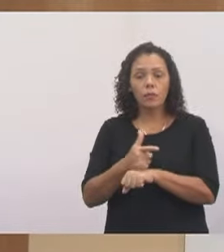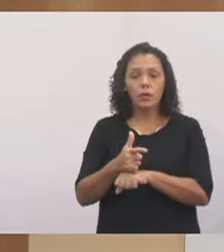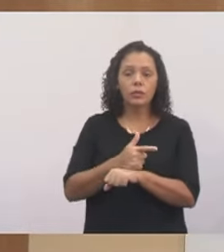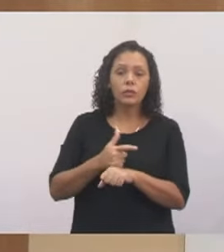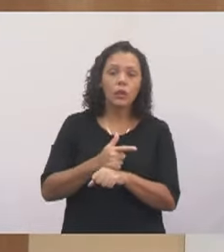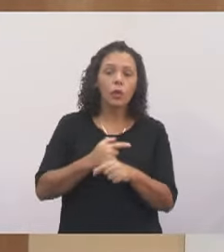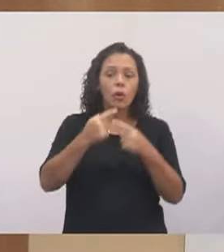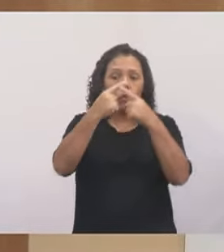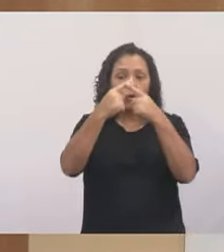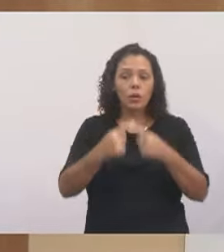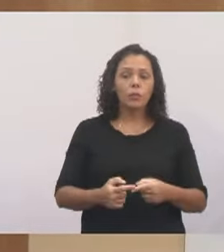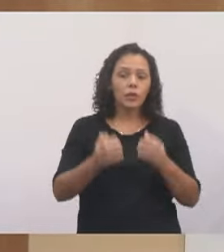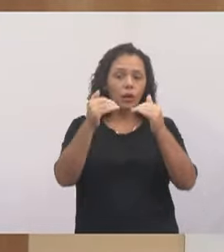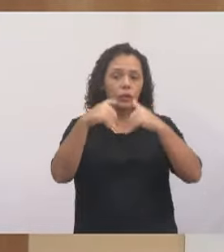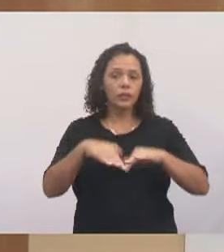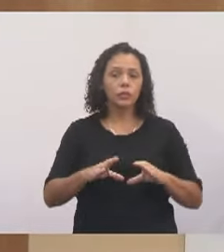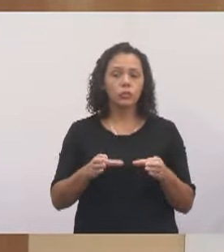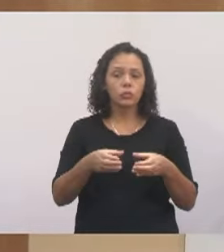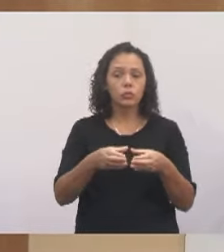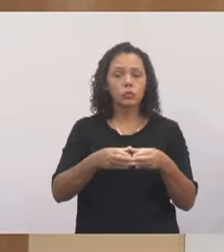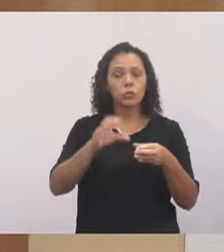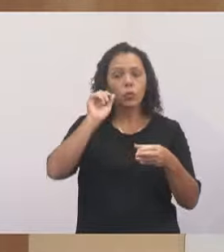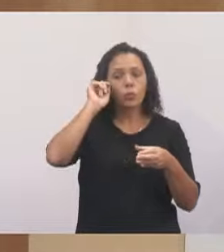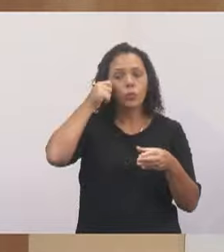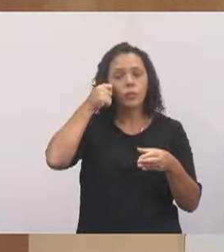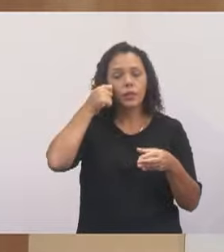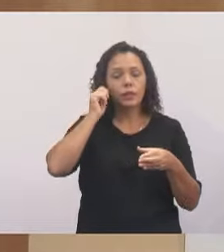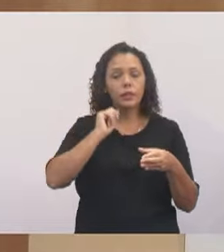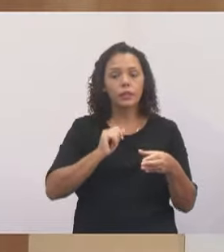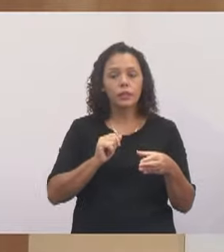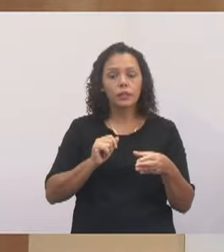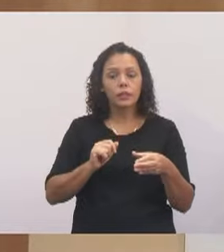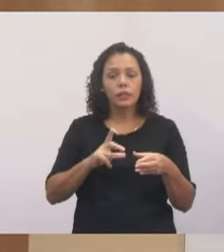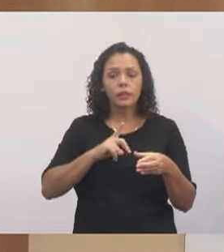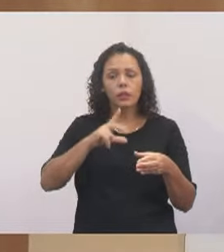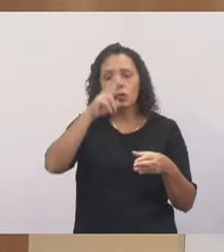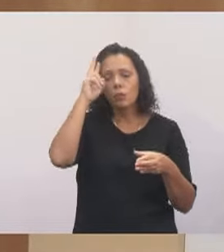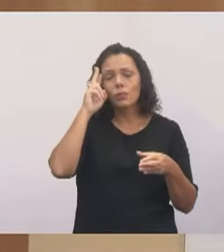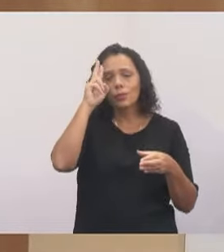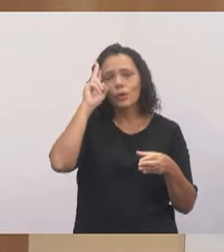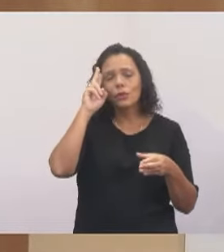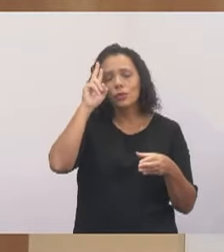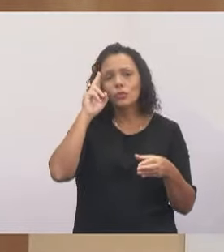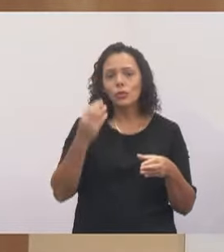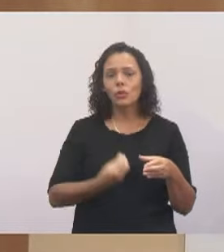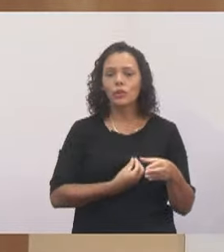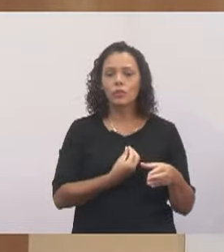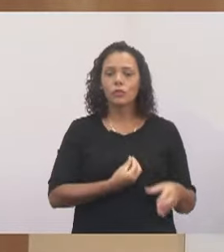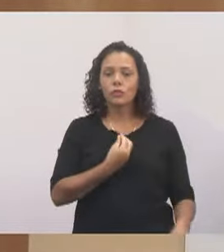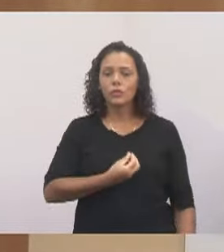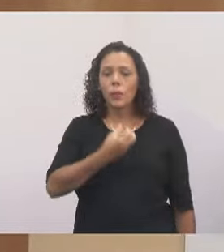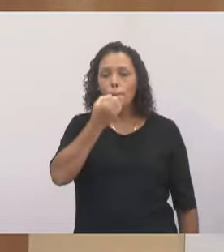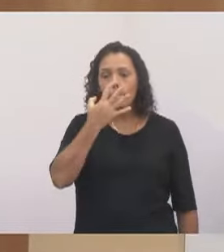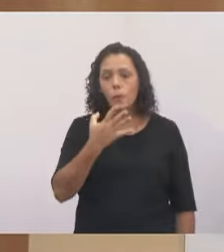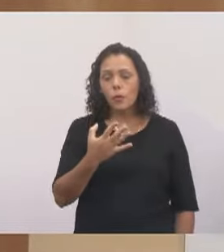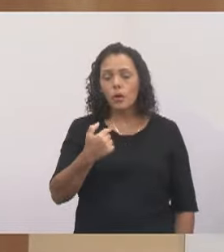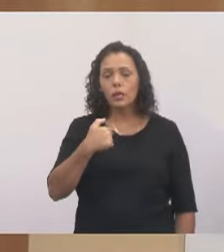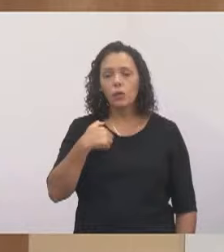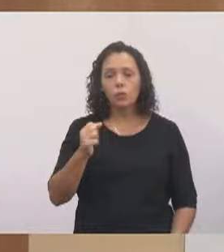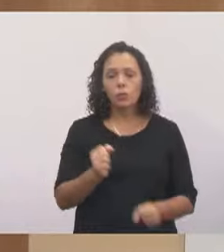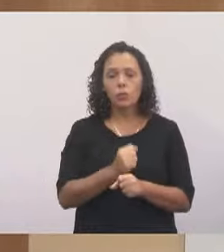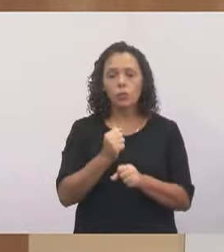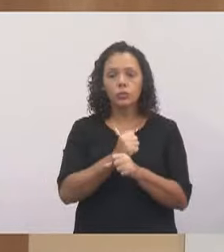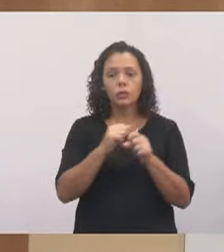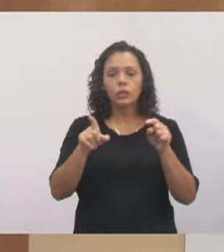um campeonato interno dentro do futebol do Ponte Preta. Então, eu tenho uma história brilhante, uma história de vida muito bacana, onde eu construí